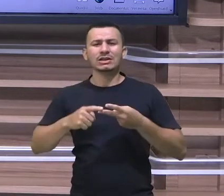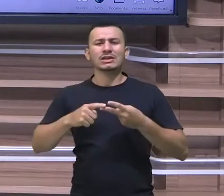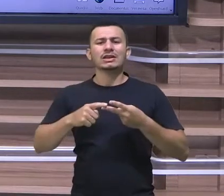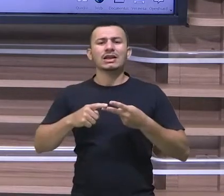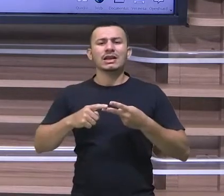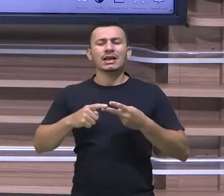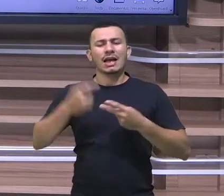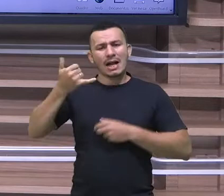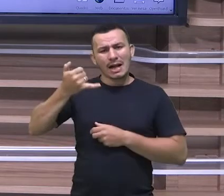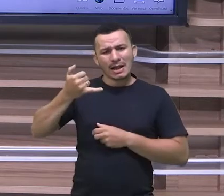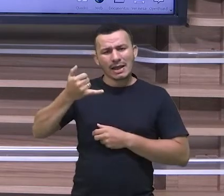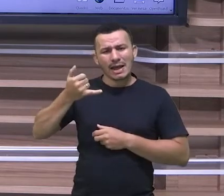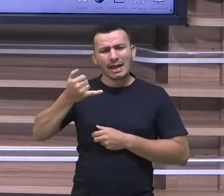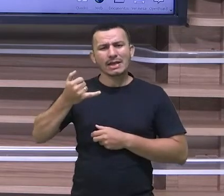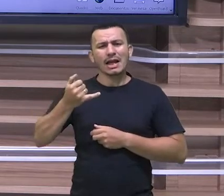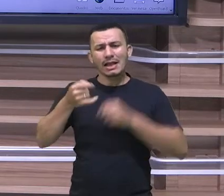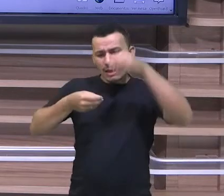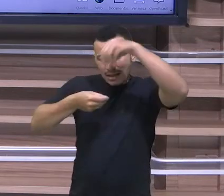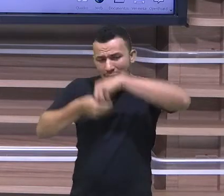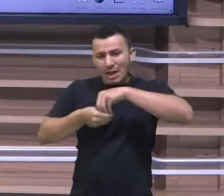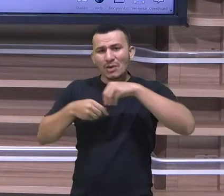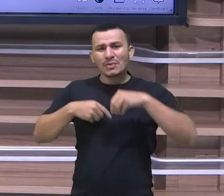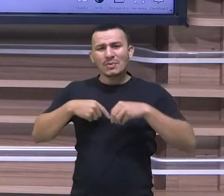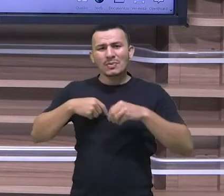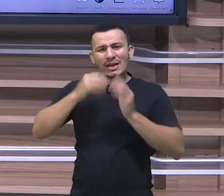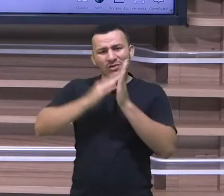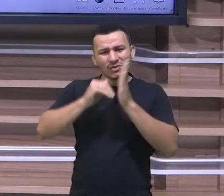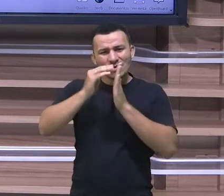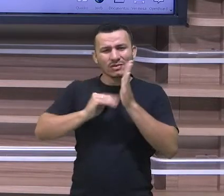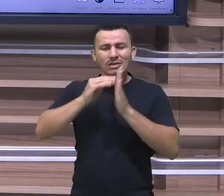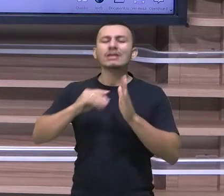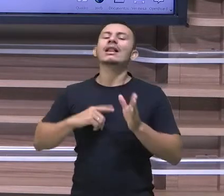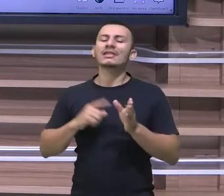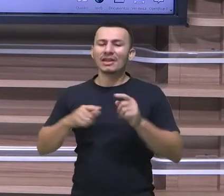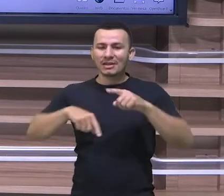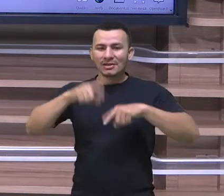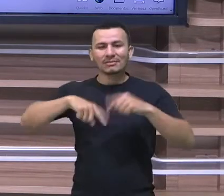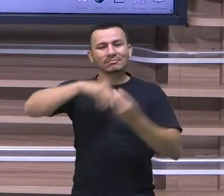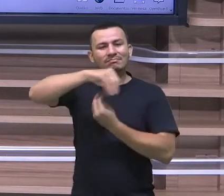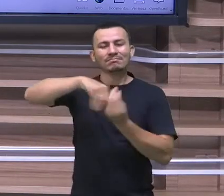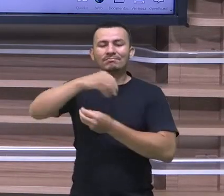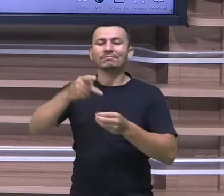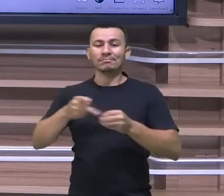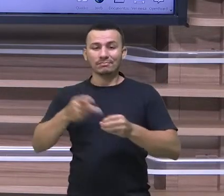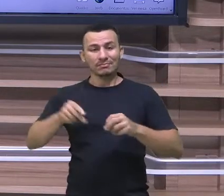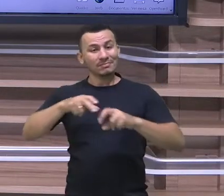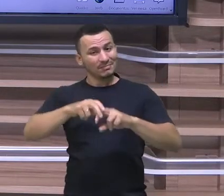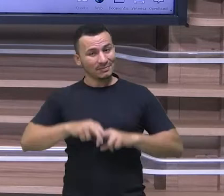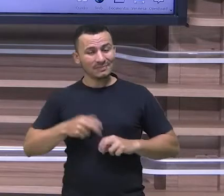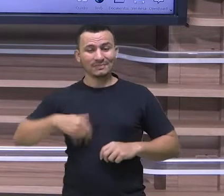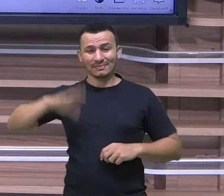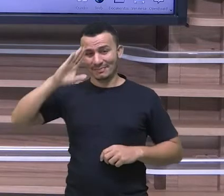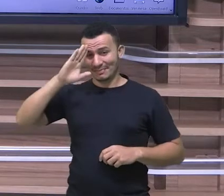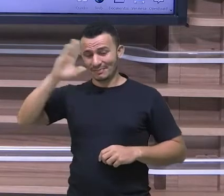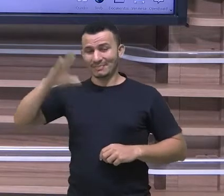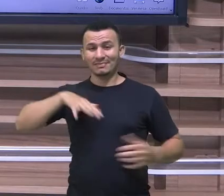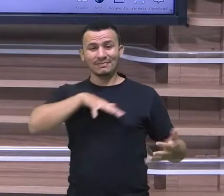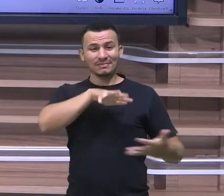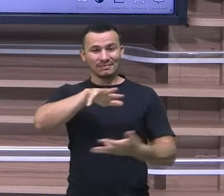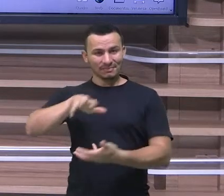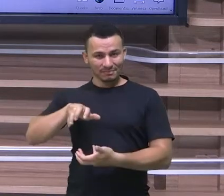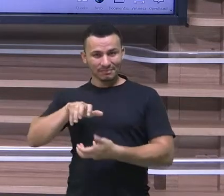dessa caneta que você está escrevendo, tudo isso vai conter algum subproduto do petróleo. Por isso que ele é necessário para o mundo